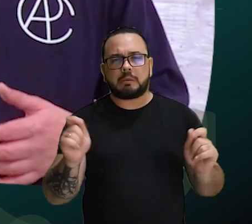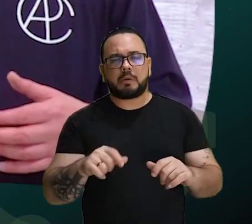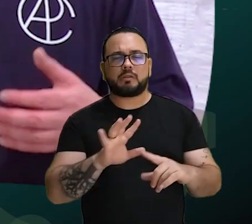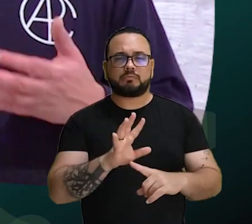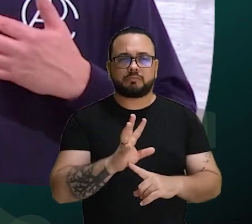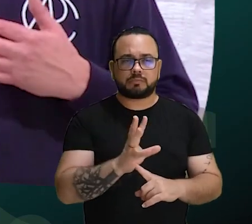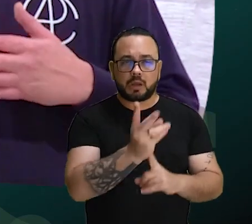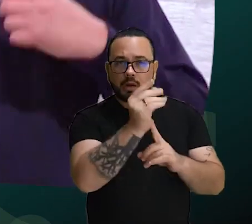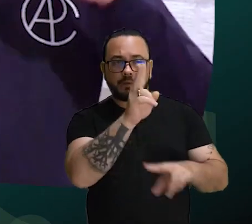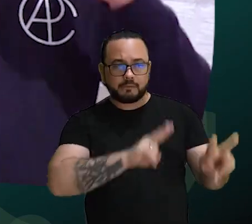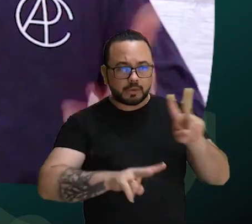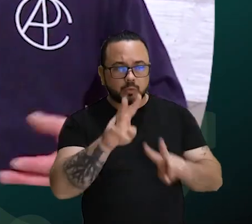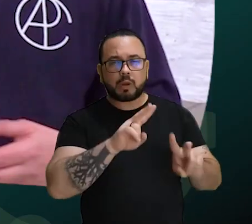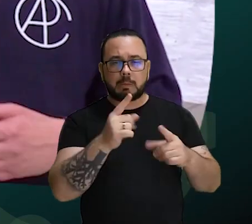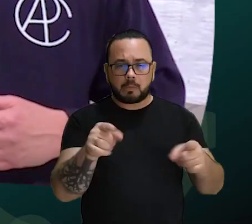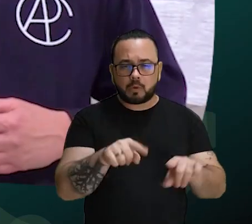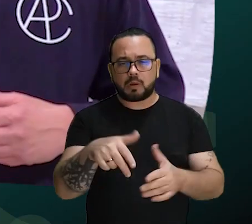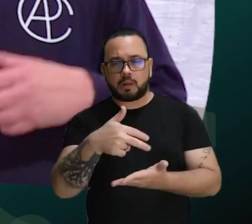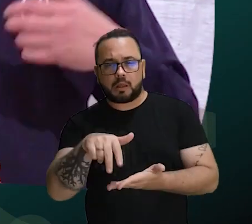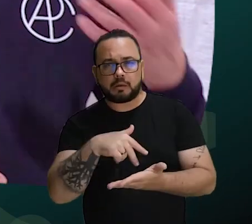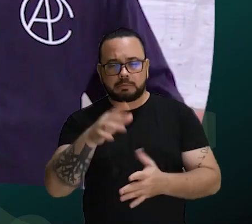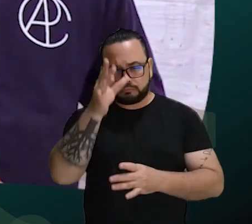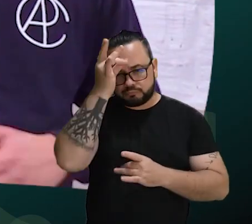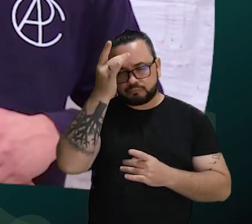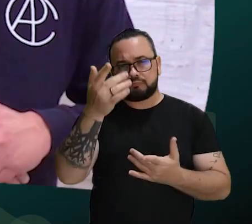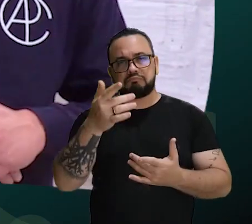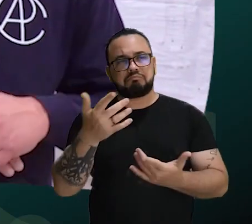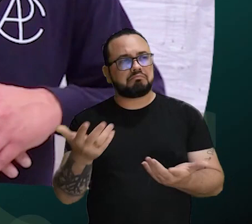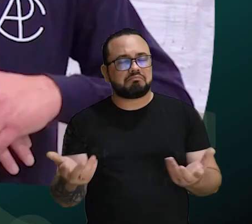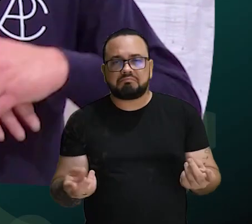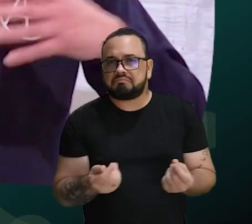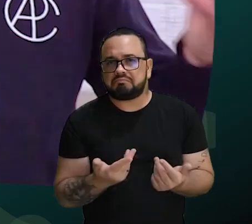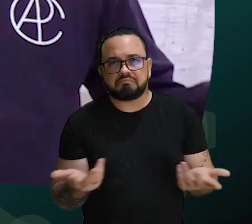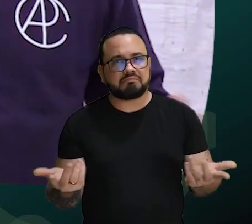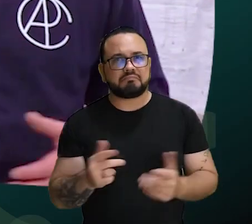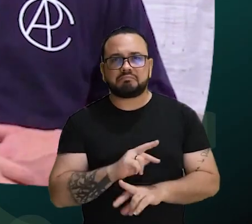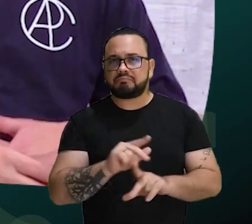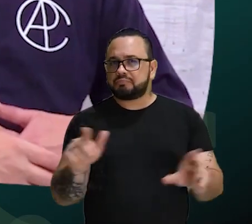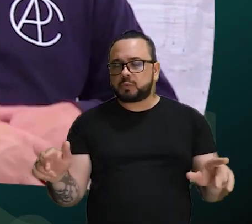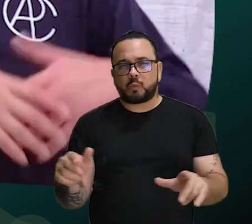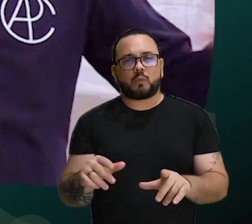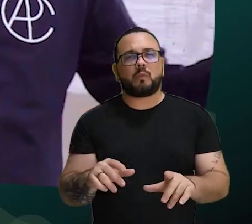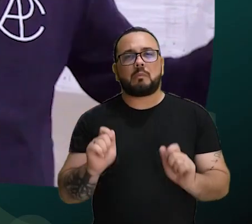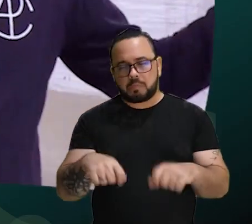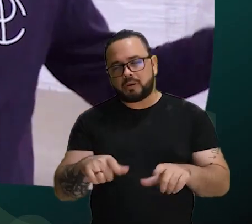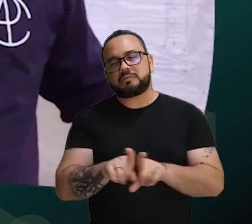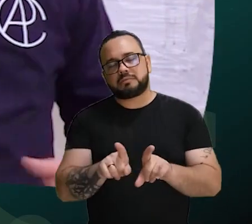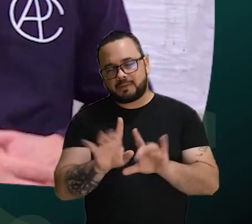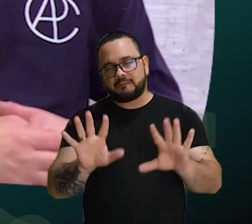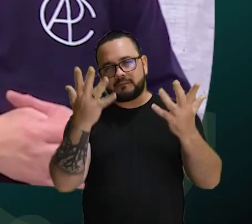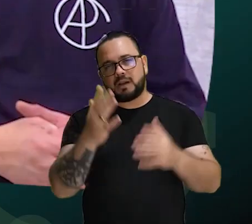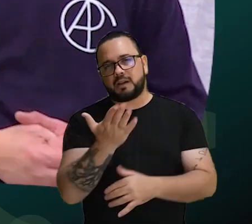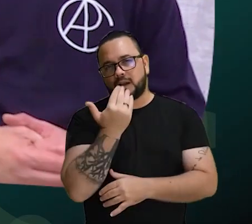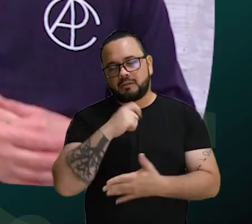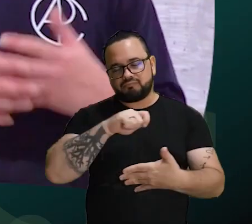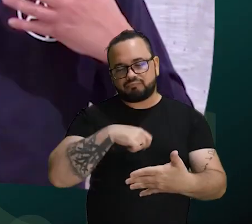de artes visuais, pode ser de música, pode ser de dança, pode ser de performance, pode ser uma festa gastronômica, a